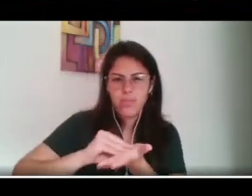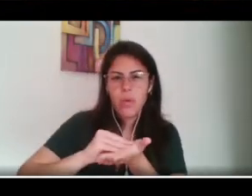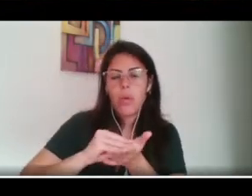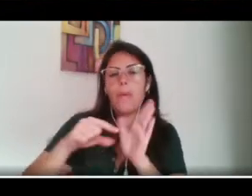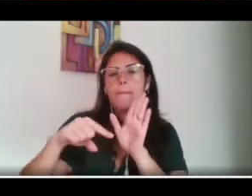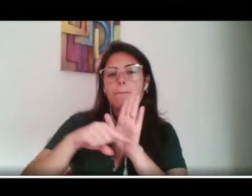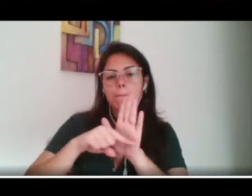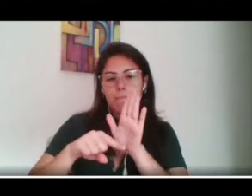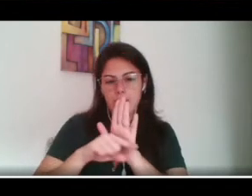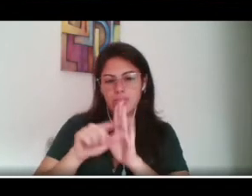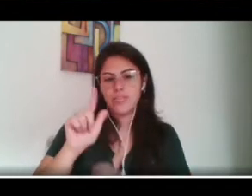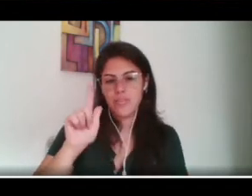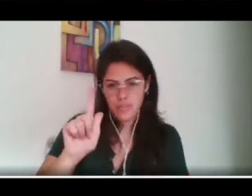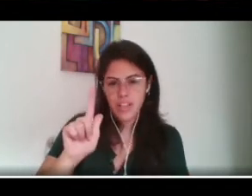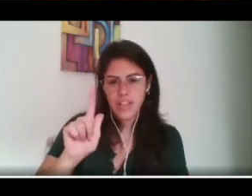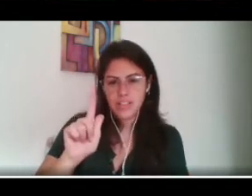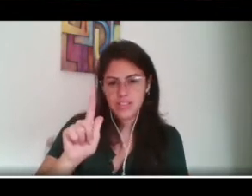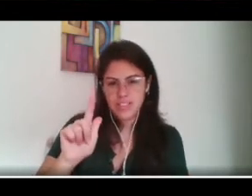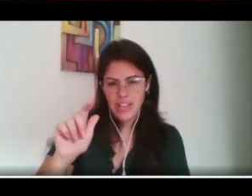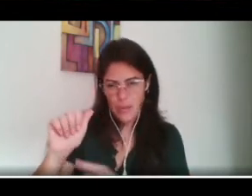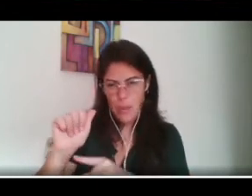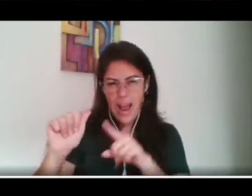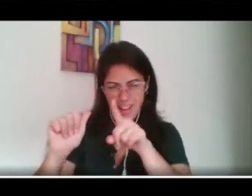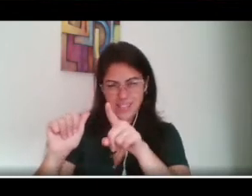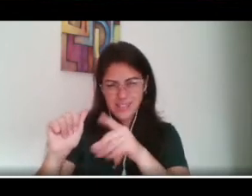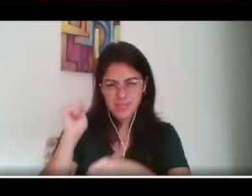2, na direção J.